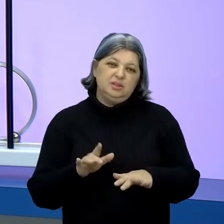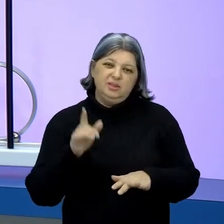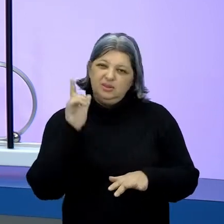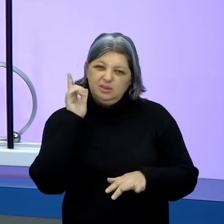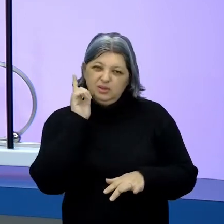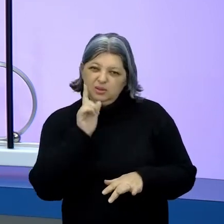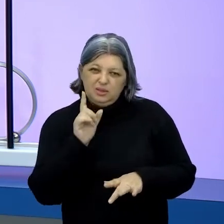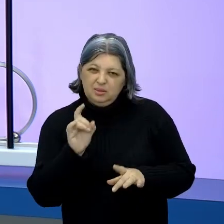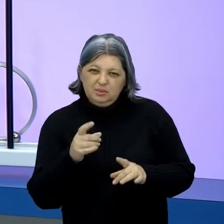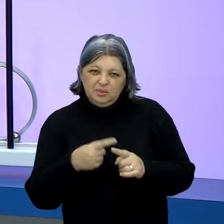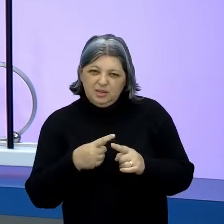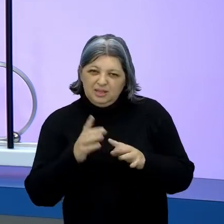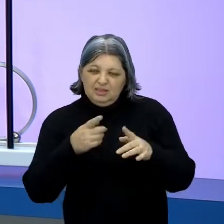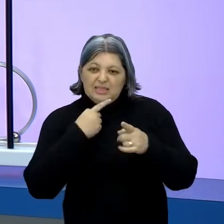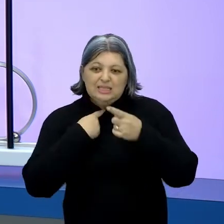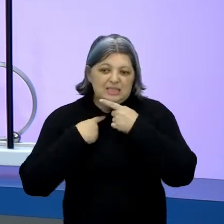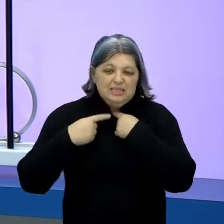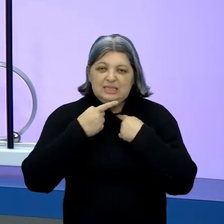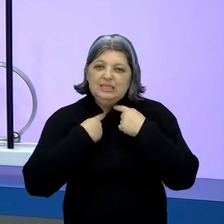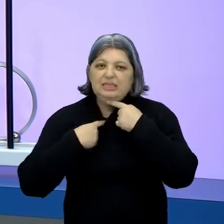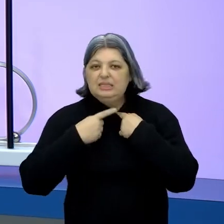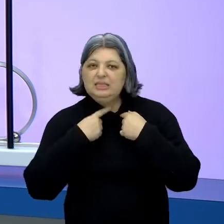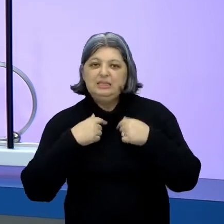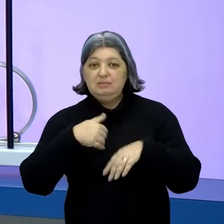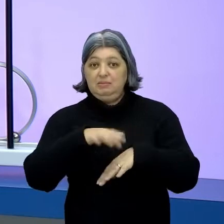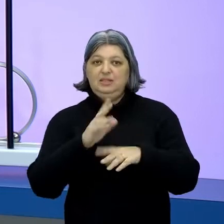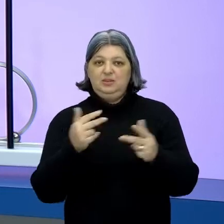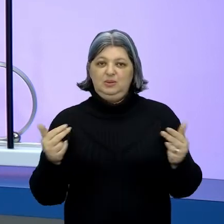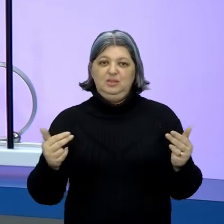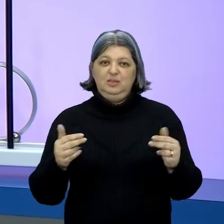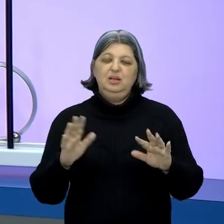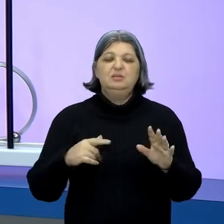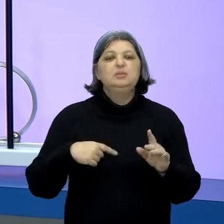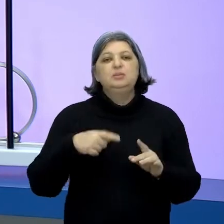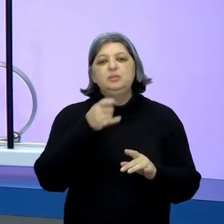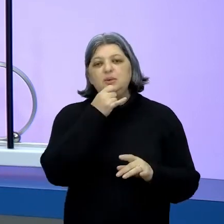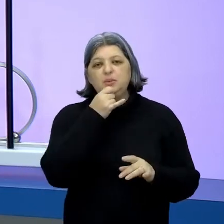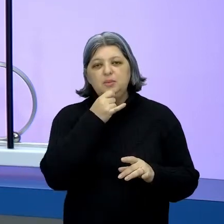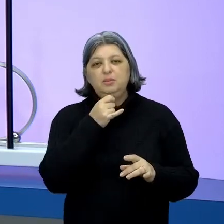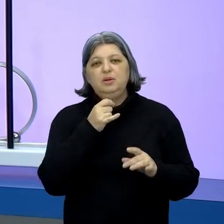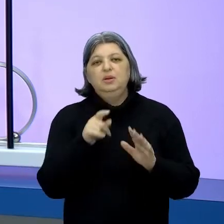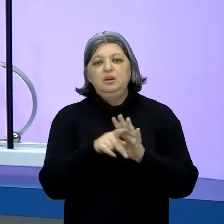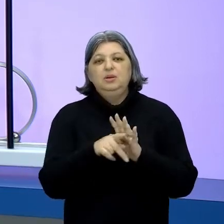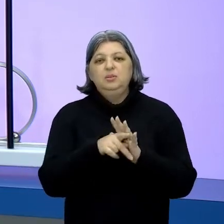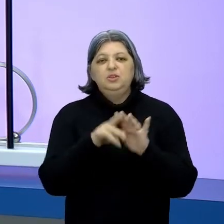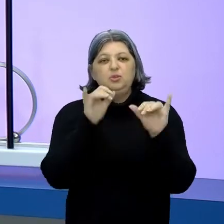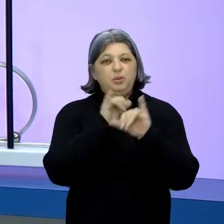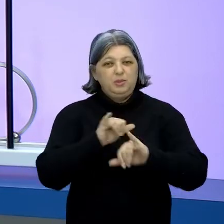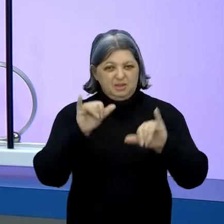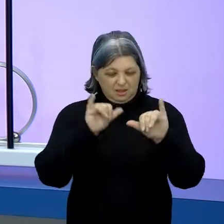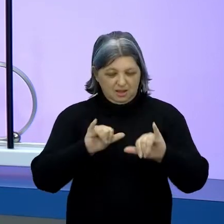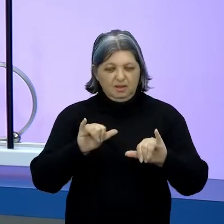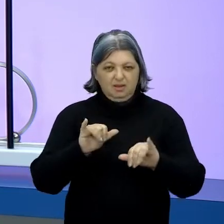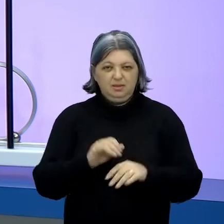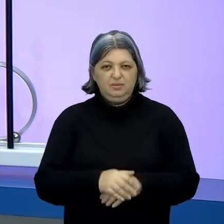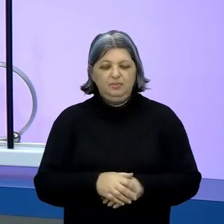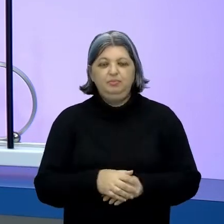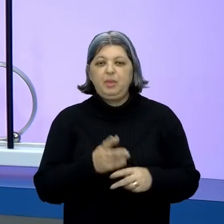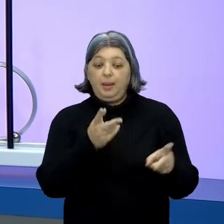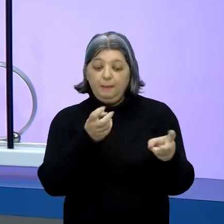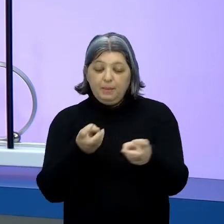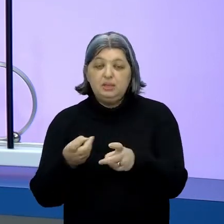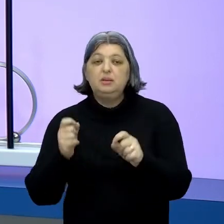muito mais do que a gente precisa, né? Exatamente. Principalmente quando eu estou lá com o componente de criação e comunicação publicitária, a gente percebe que tem todo